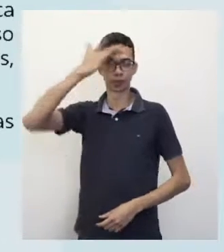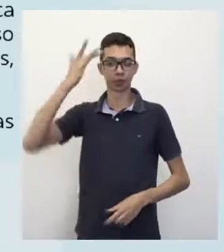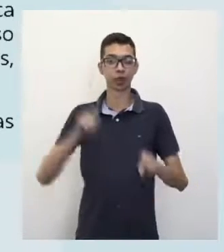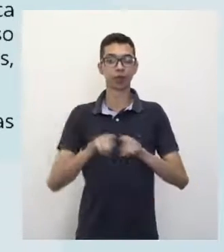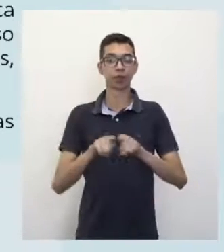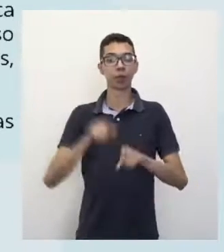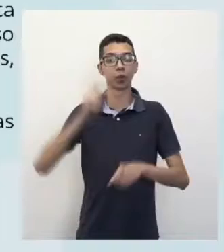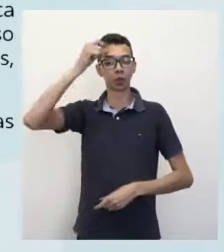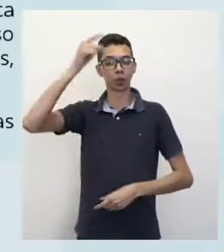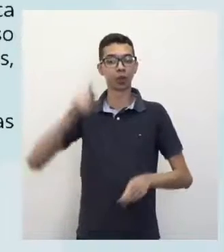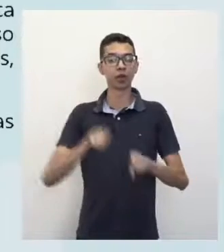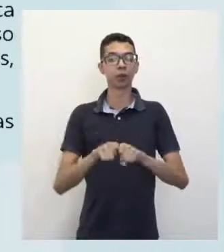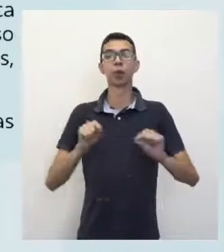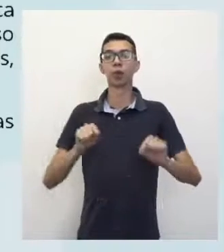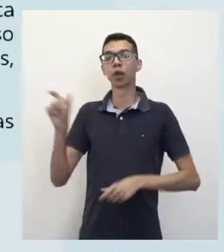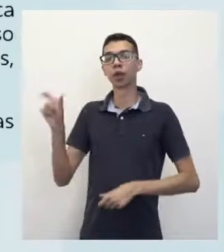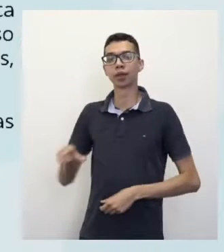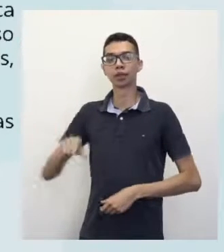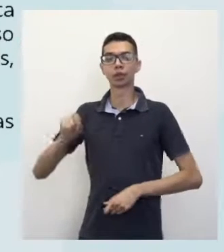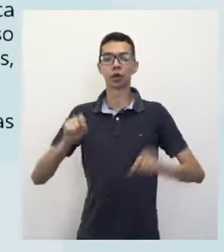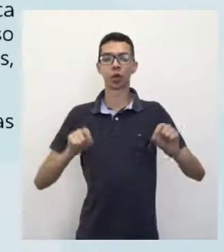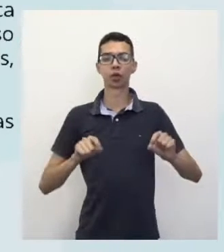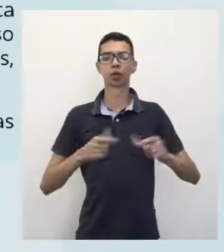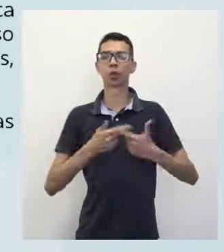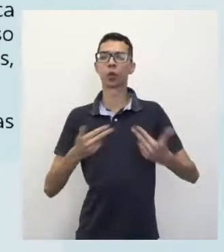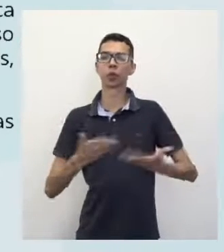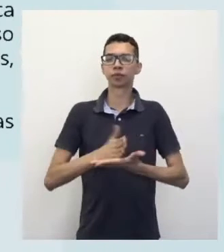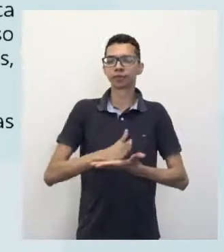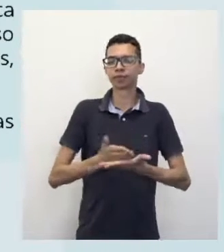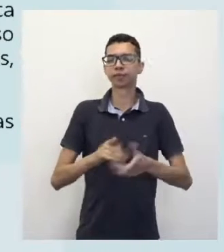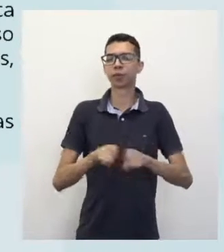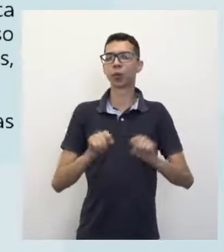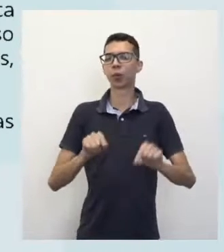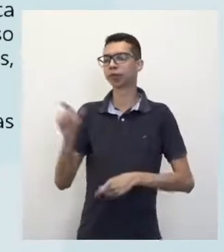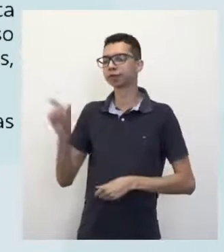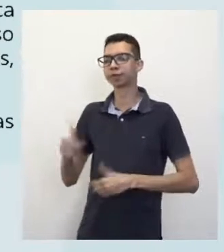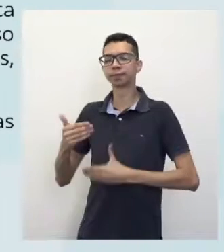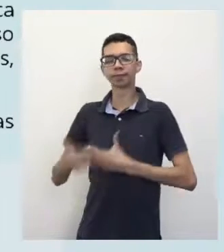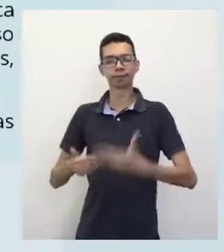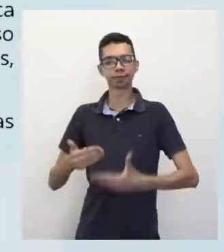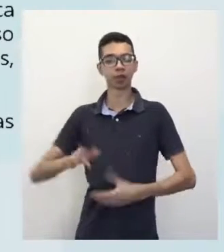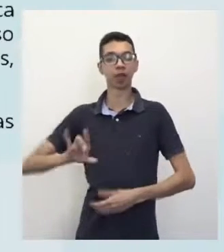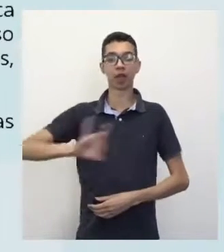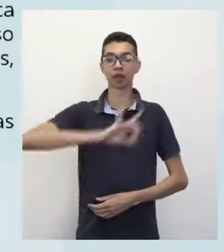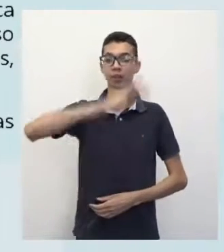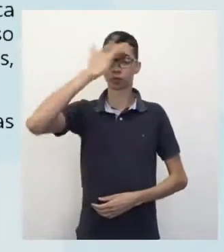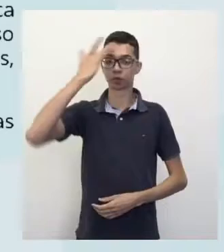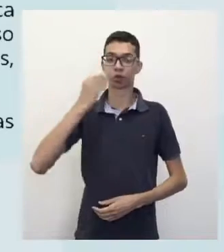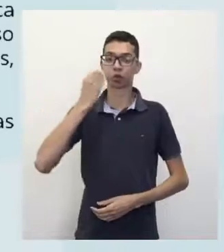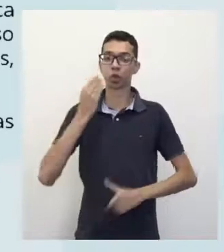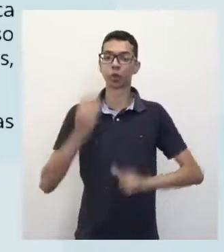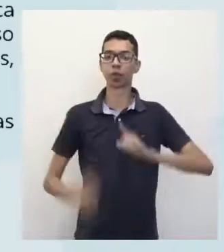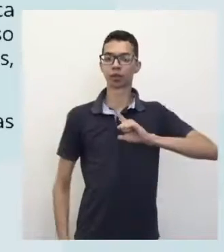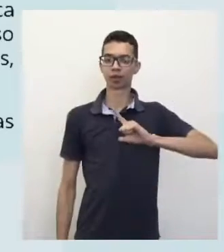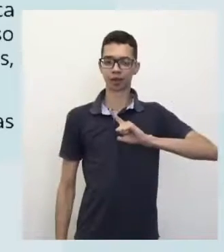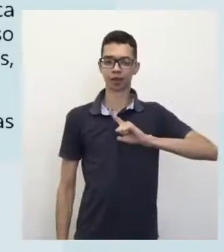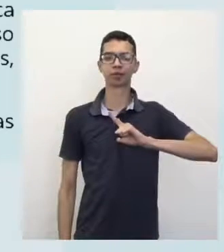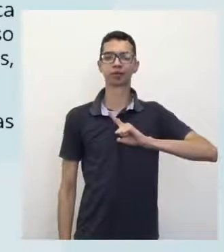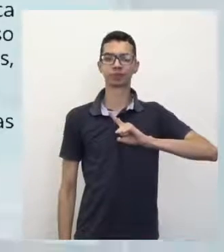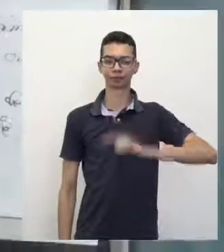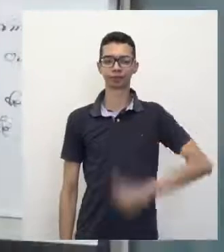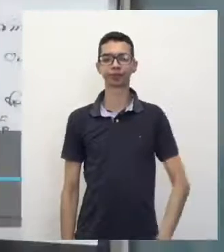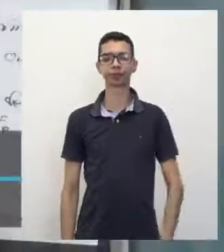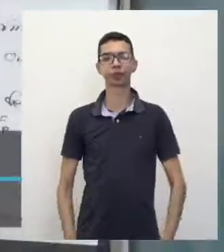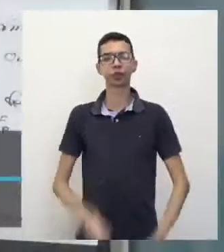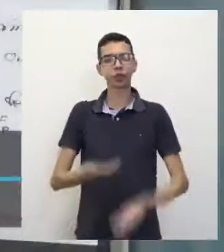procedimentos. Cada pessoa possui uma poética que é adquirida com suas experiências, estudos, convívio com outras pessoas, etc. Então,